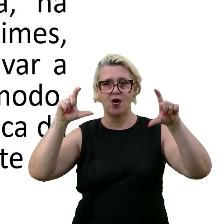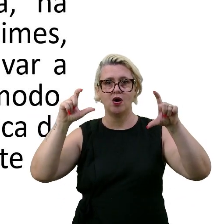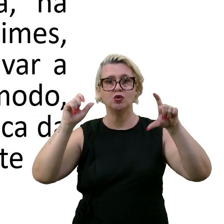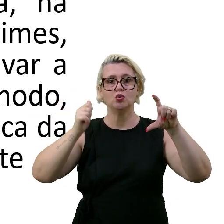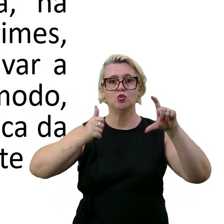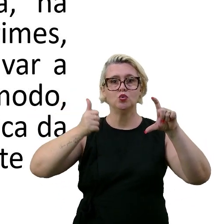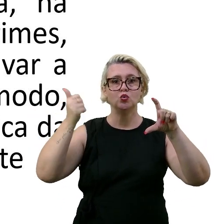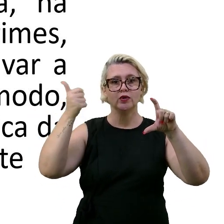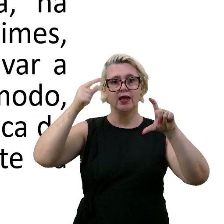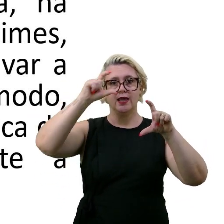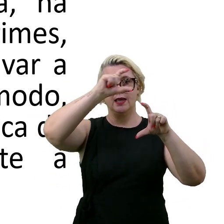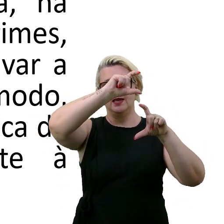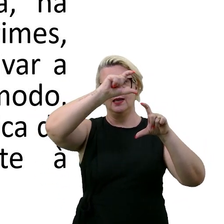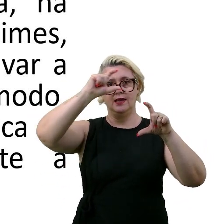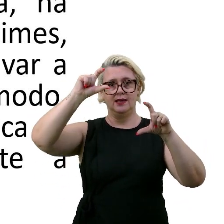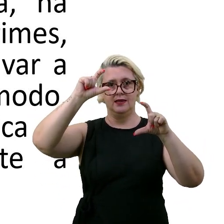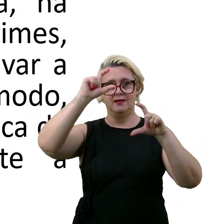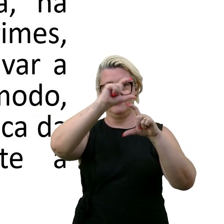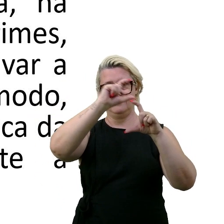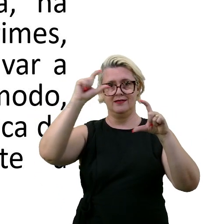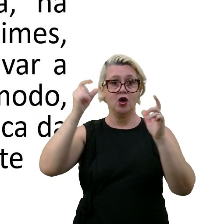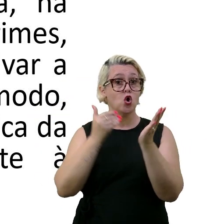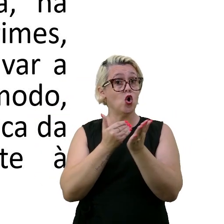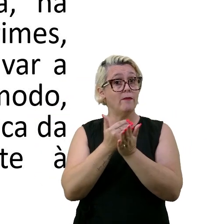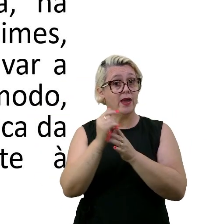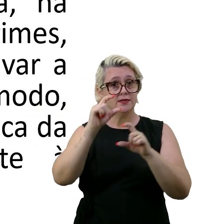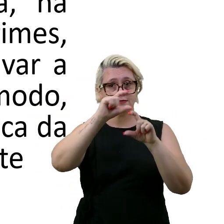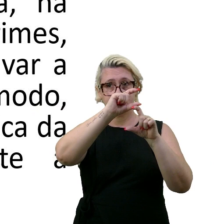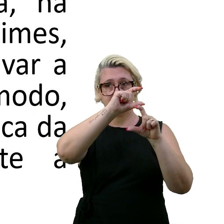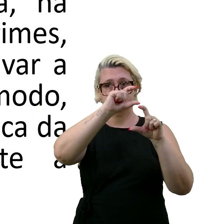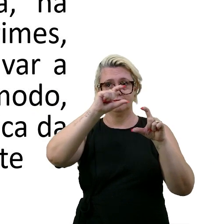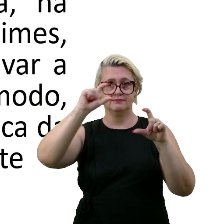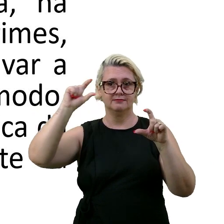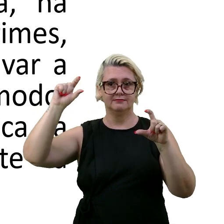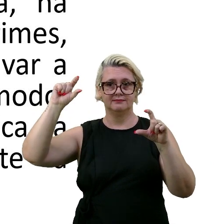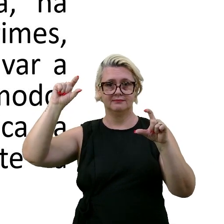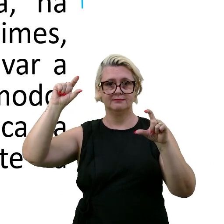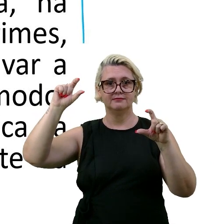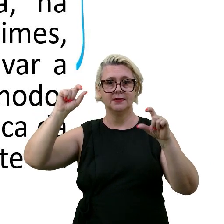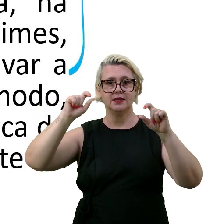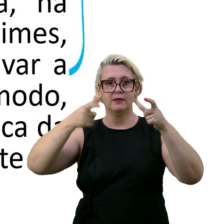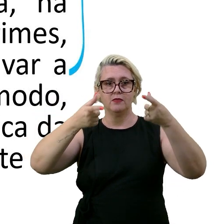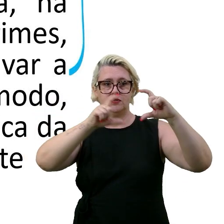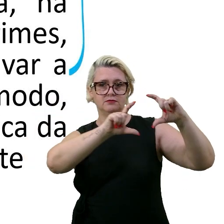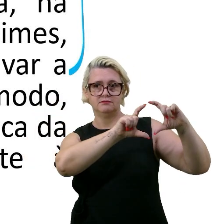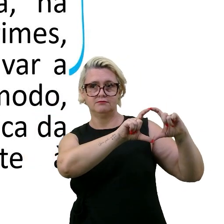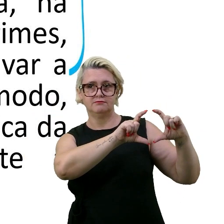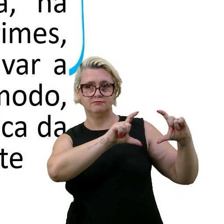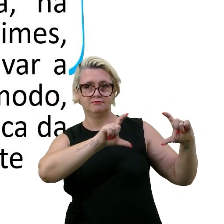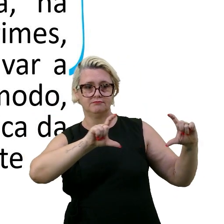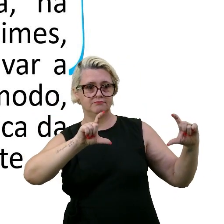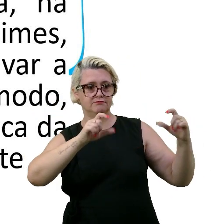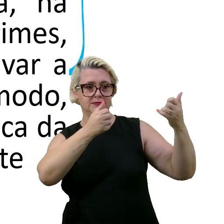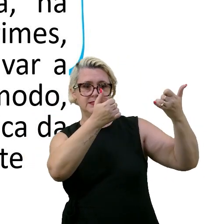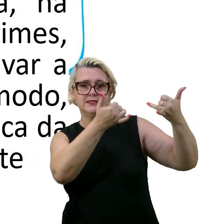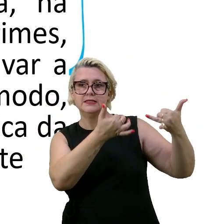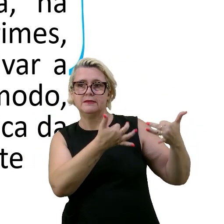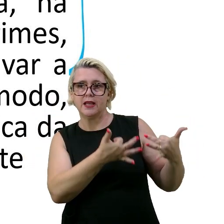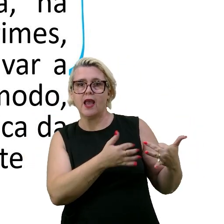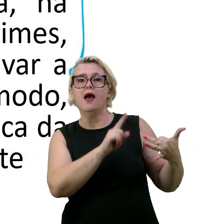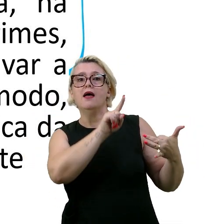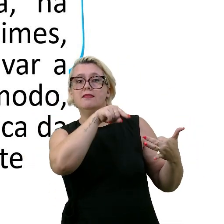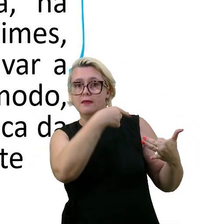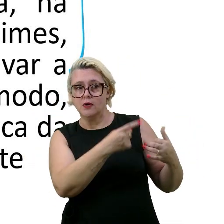minha introdução, porque no desenvolvimento eu vou explicar tudo que eu preciso explicar. E depois